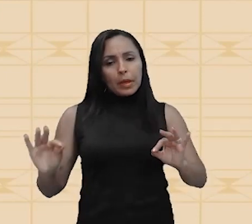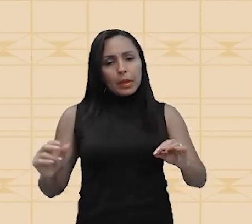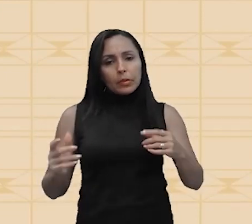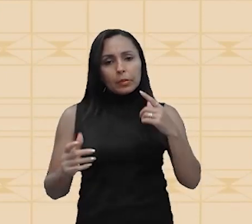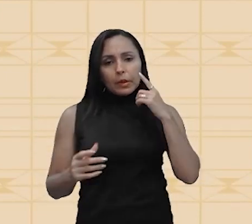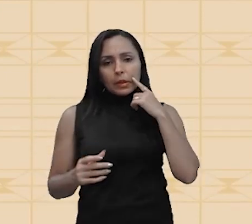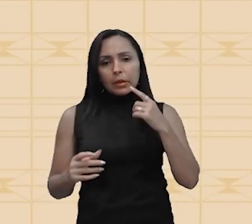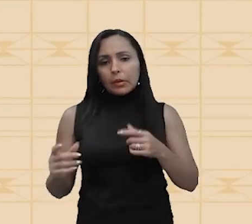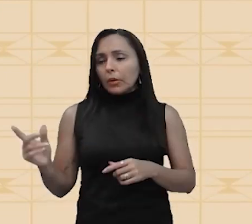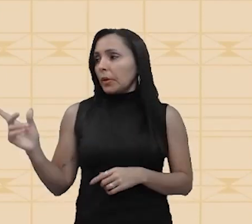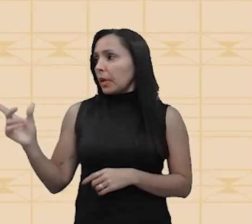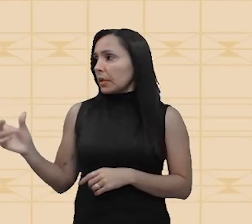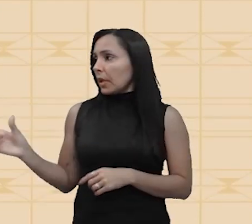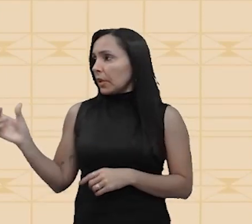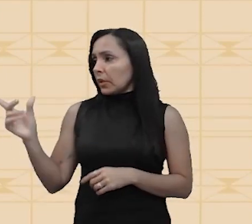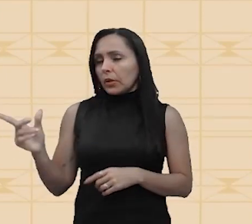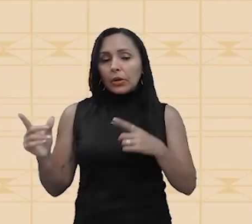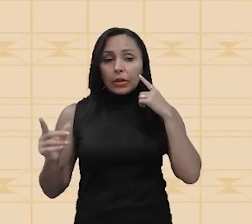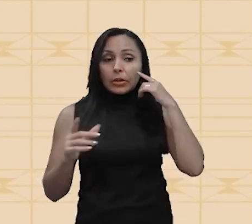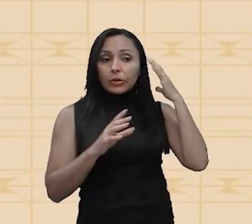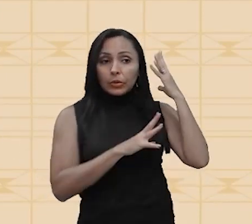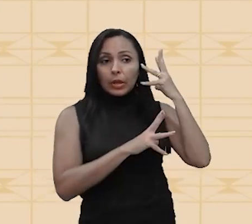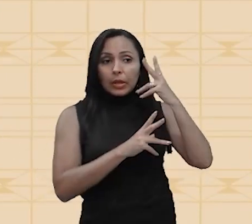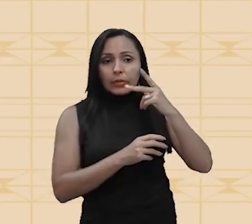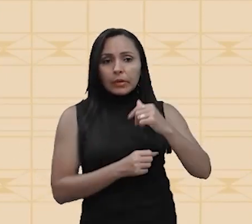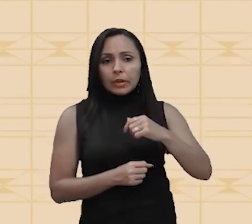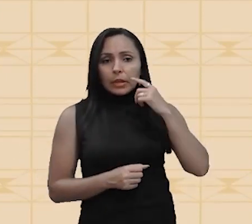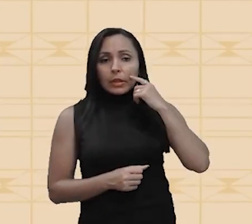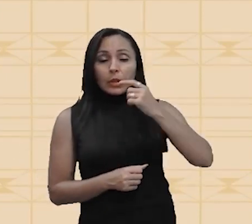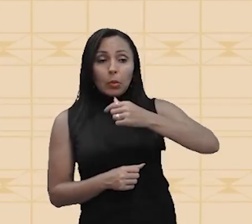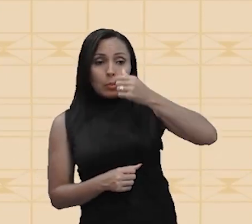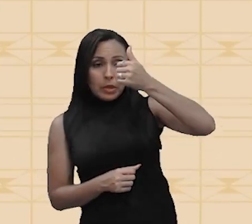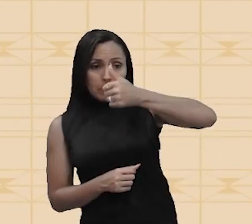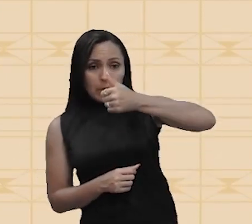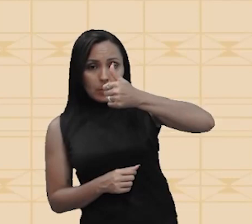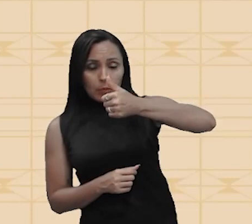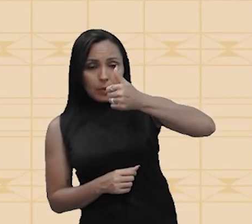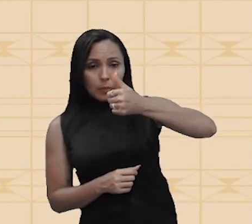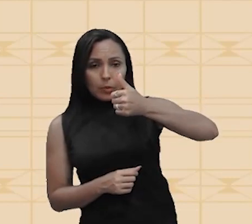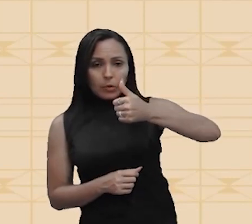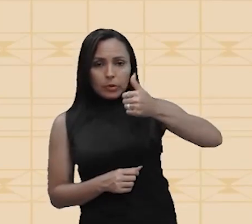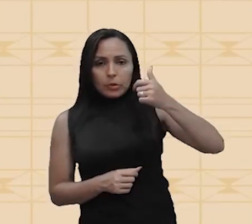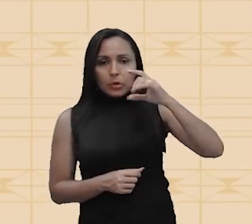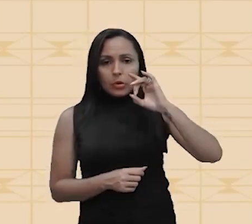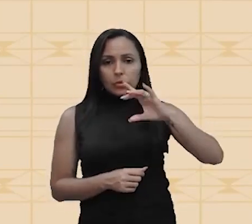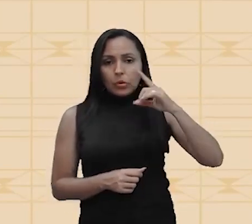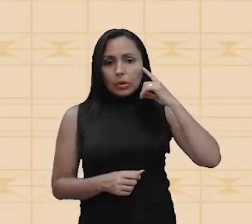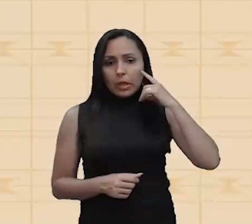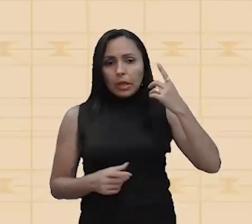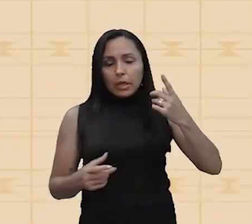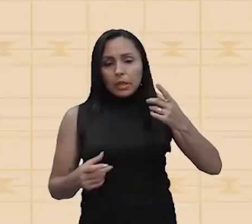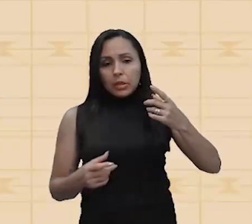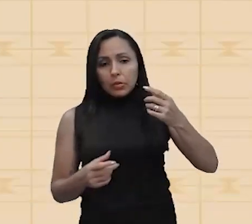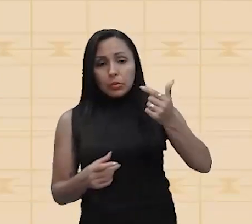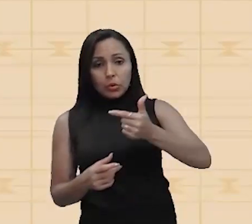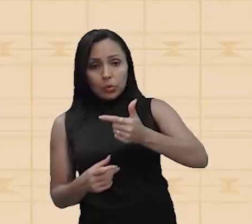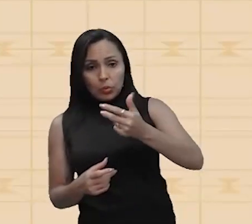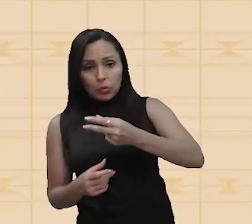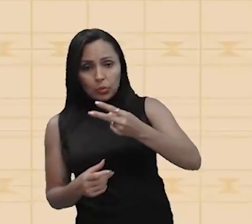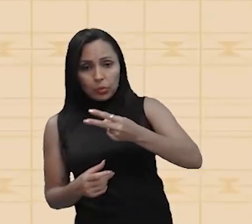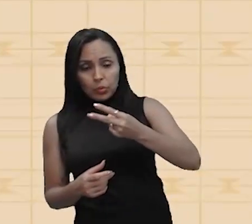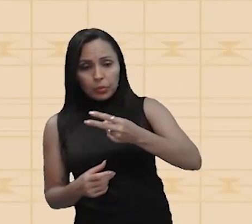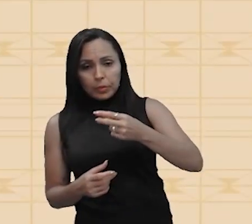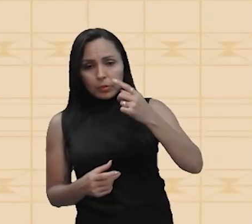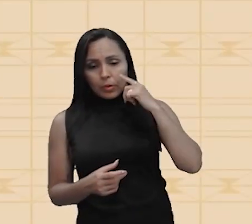expressão. Então aí fazendo uma revisãozinha, nós temos o primeiro harmônico, tá? Quando a gente só tem um ventre, o segundo harmônico, quando